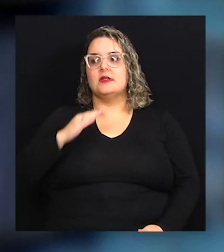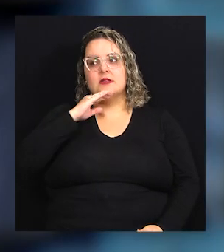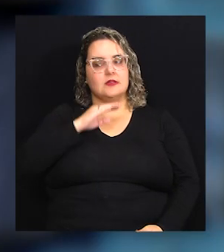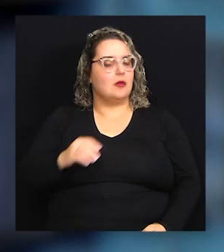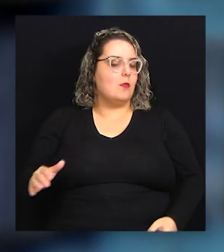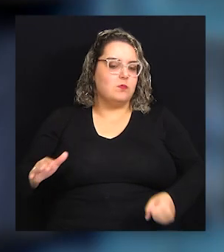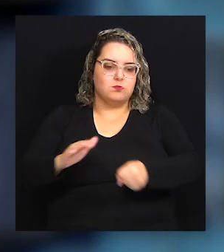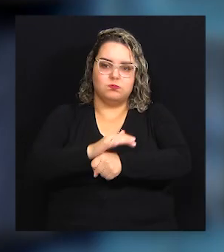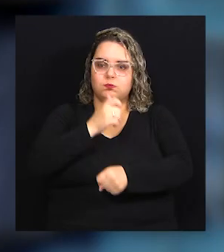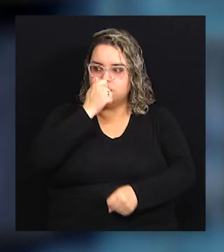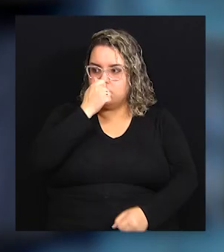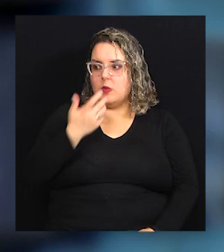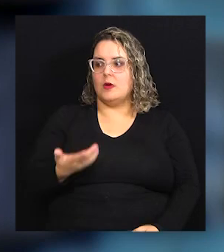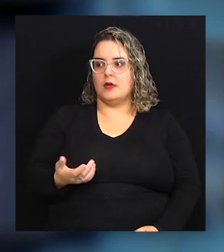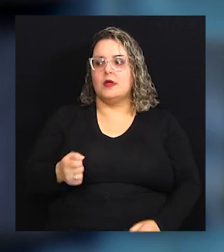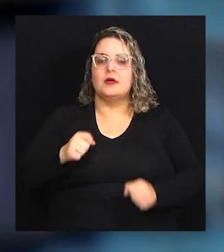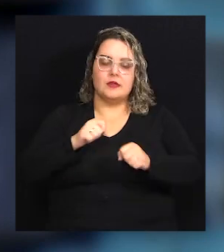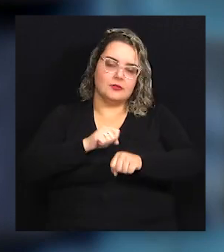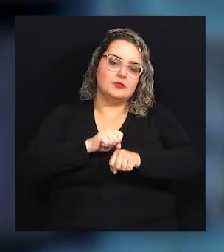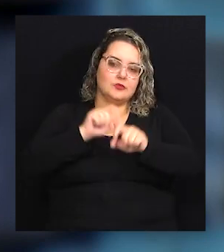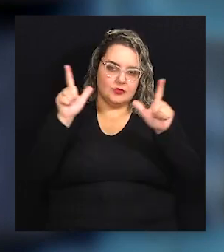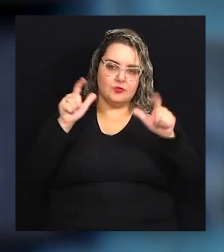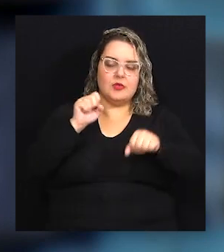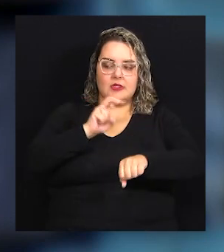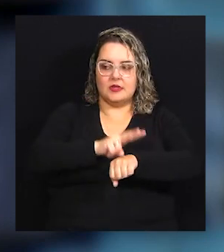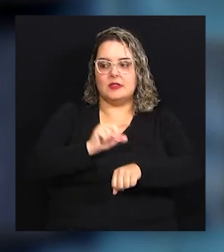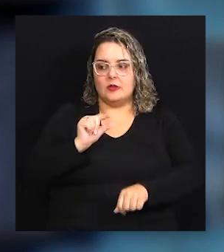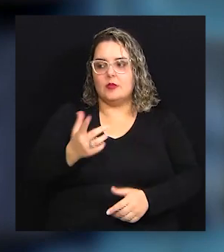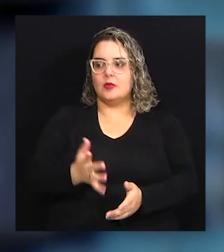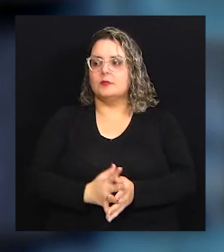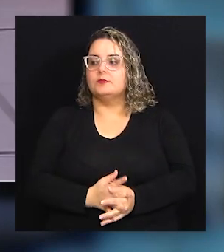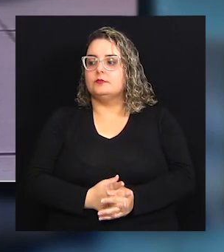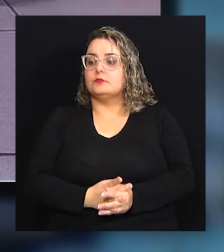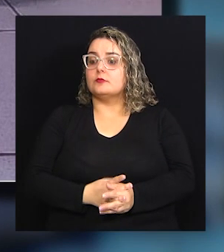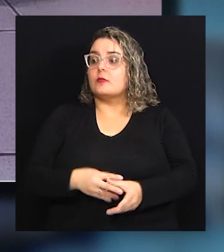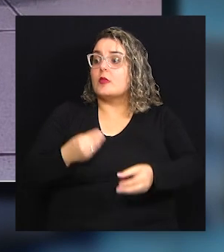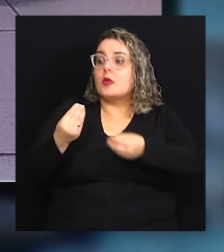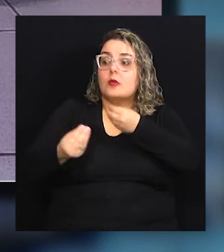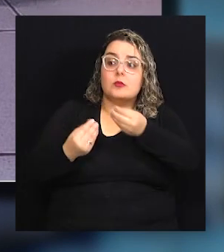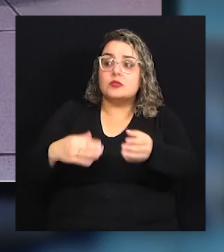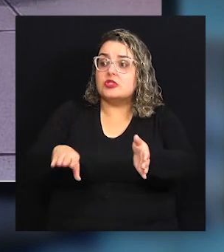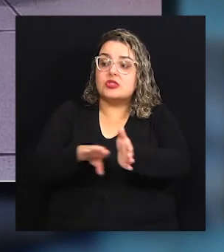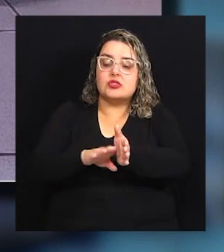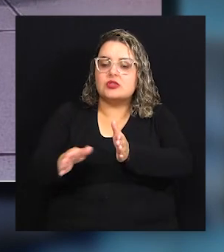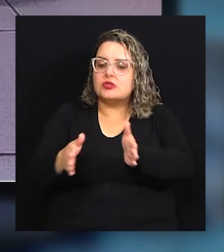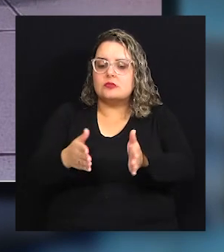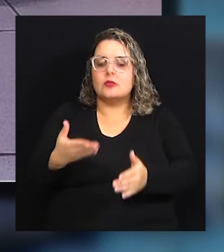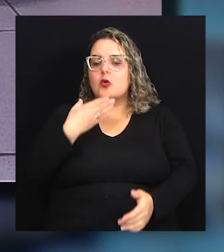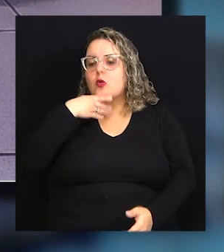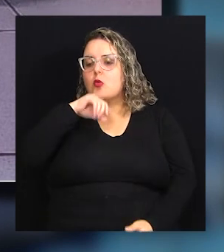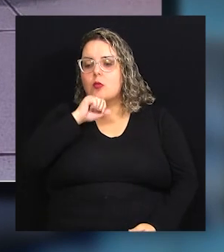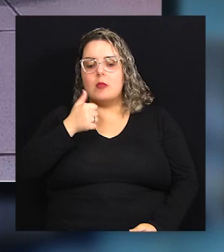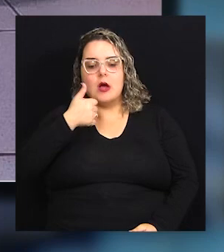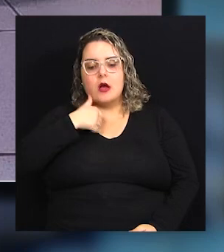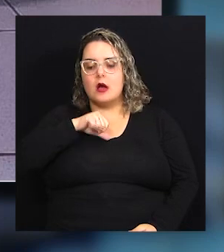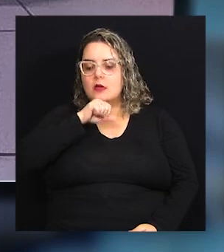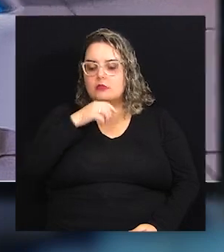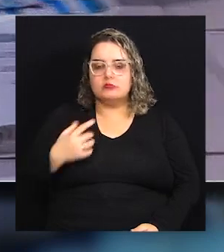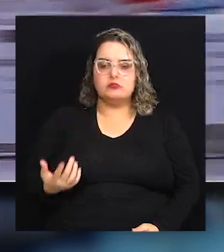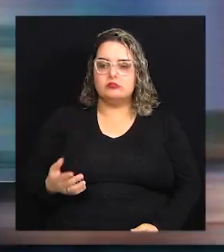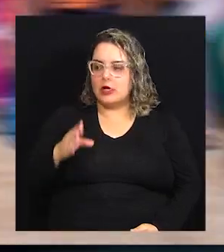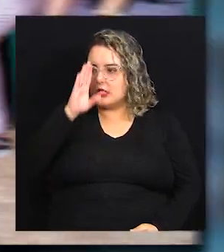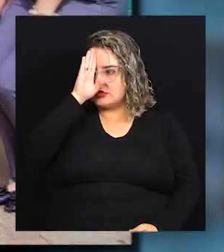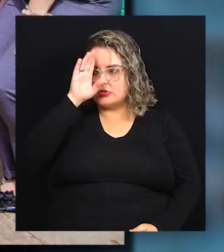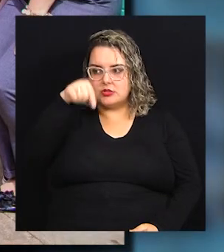aí à tarde já lotou, a gente abriu as vagas, agora de manhã tem um pouco de vaga ainda. E como faz para chegar a esse momento? O pai